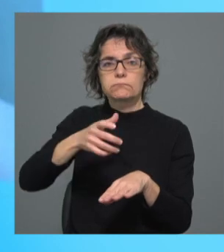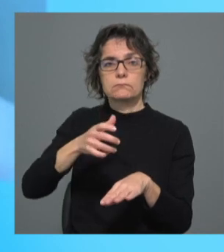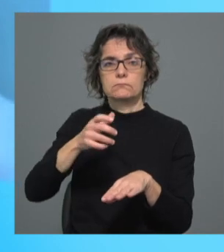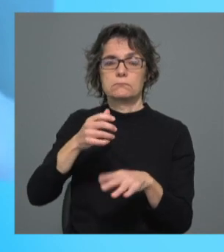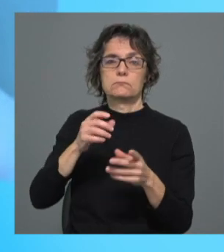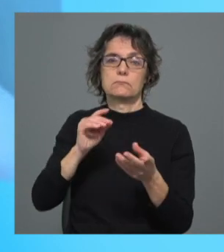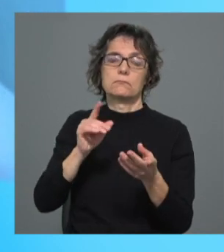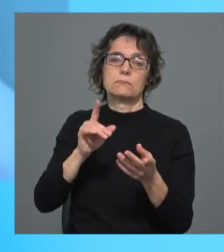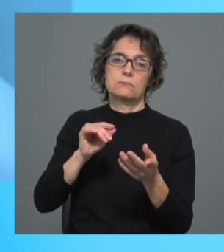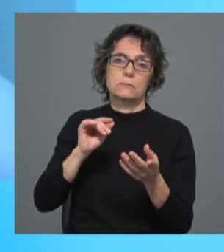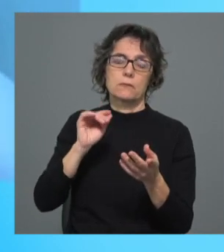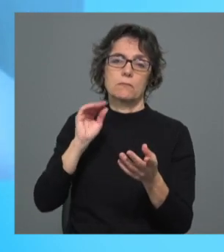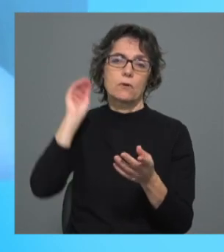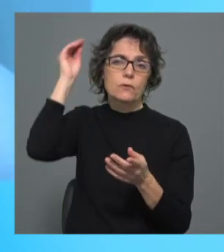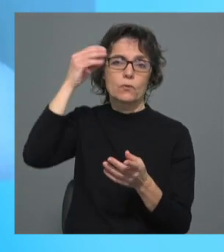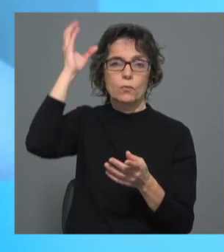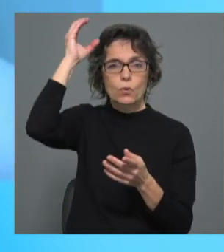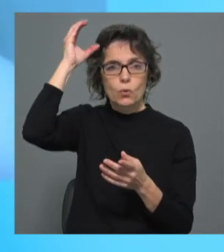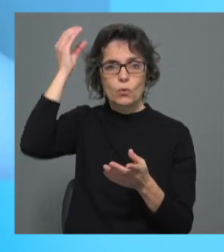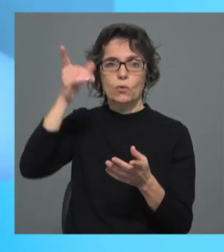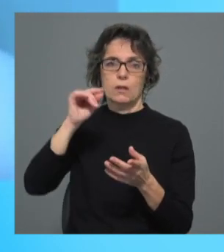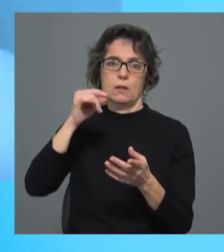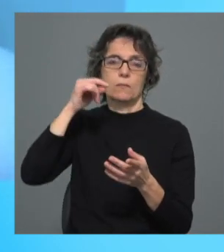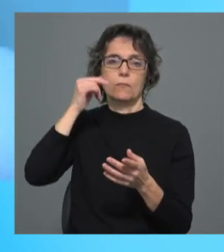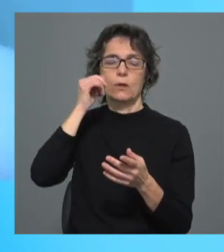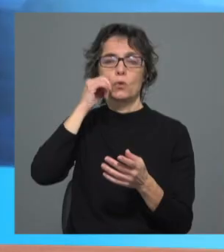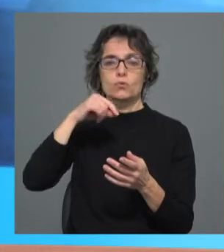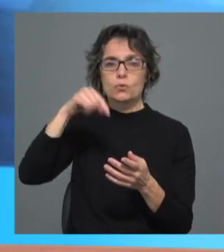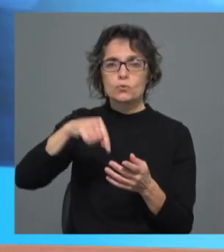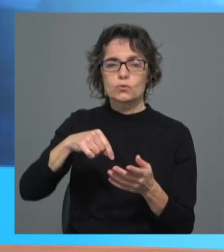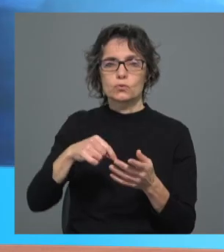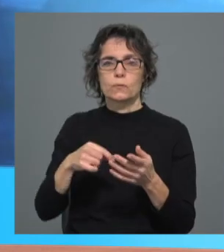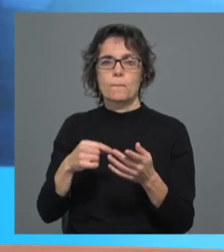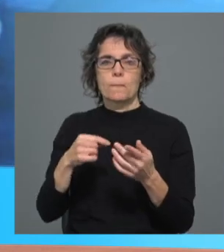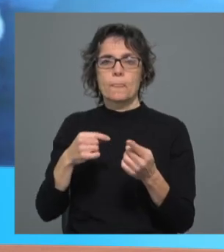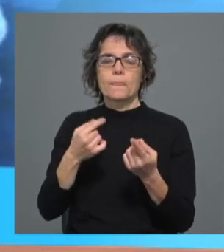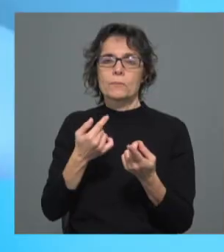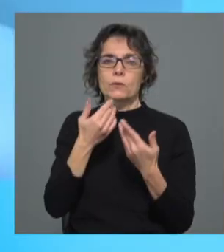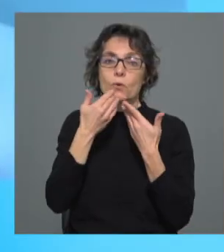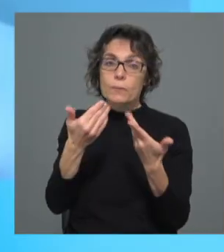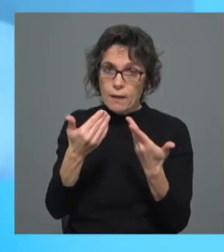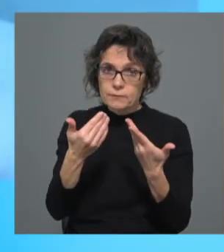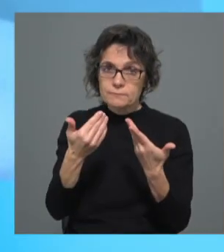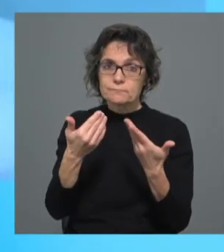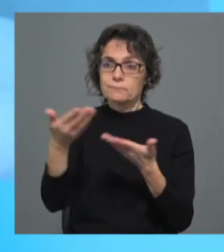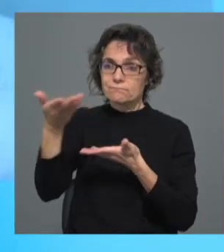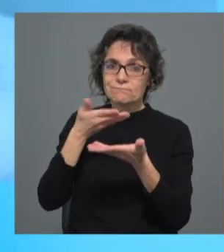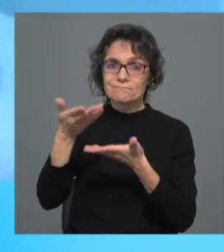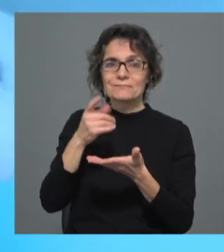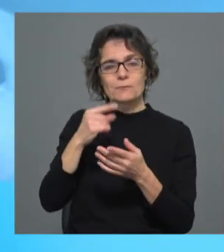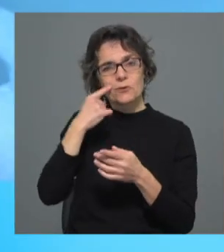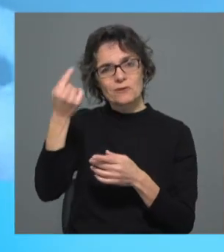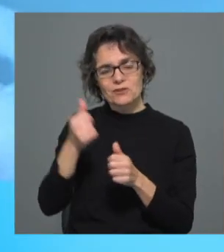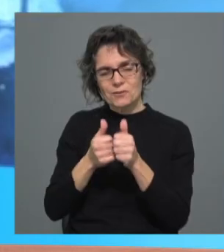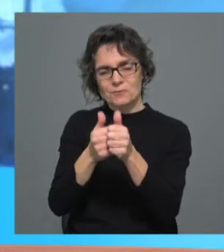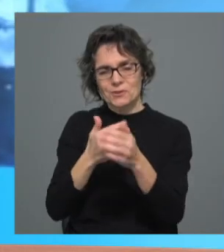República Democrática do Congo, onde o Papa se encontra. Muito obrigado por esta partilha e continuamos também a acompanhar esta viagem, também o trabalho dos